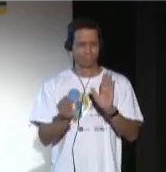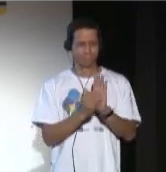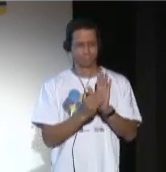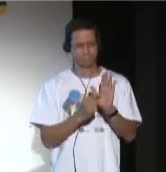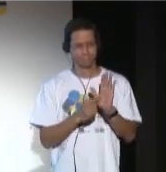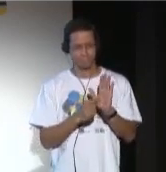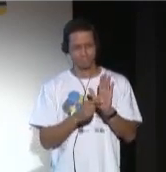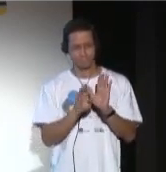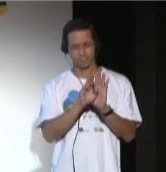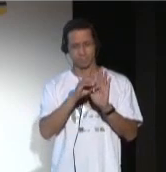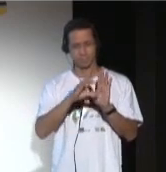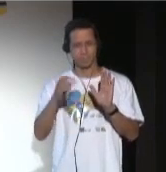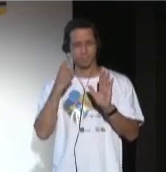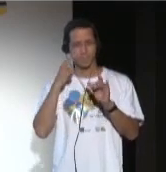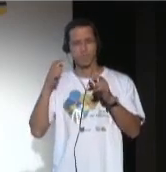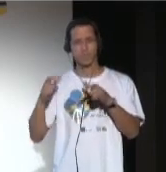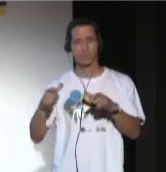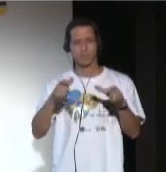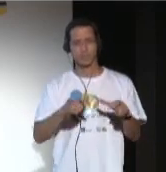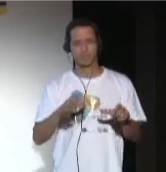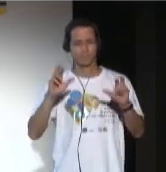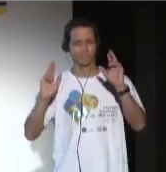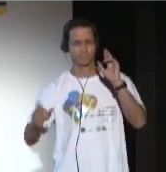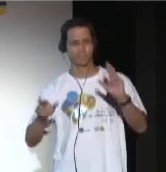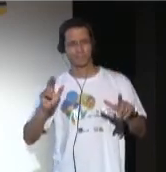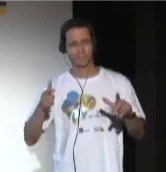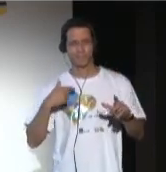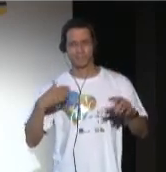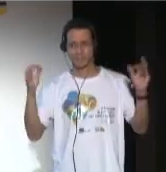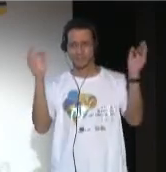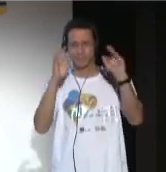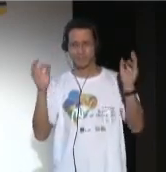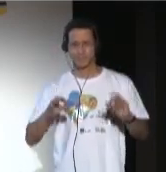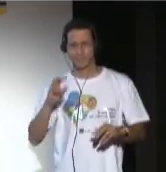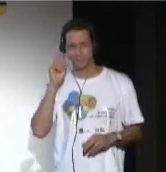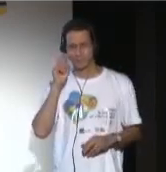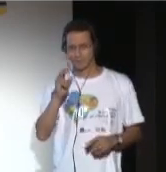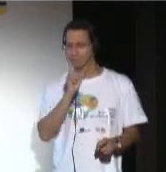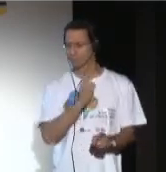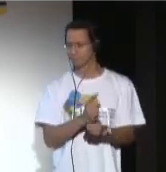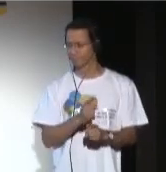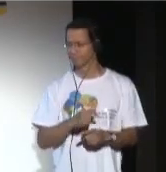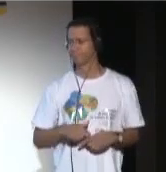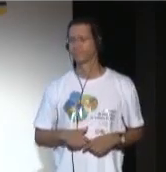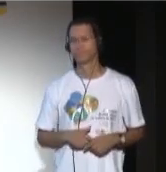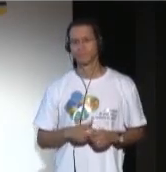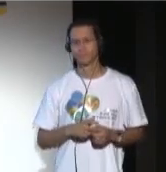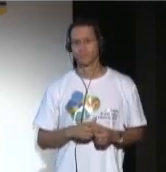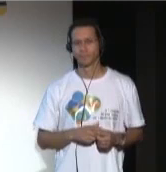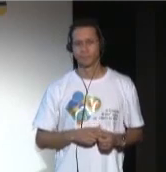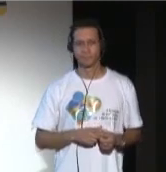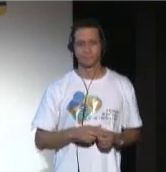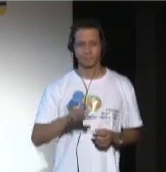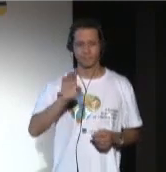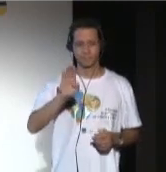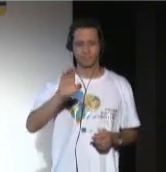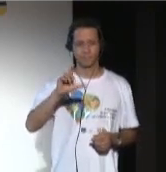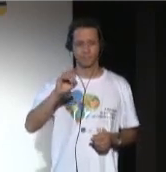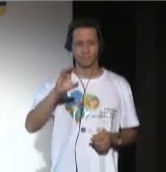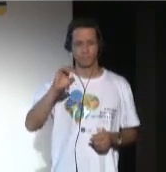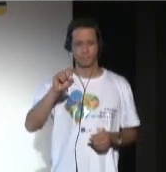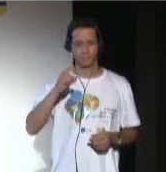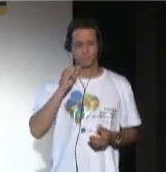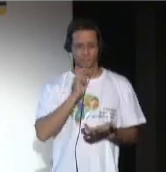bases estão em locais diferentes. Por isso que eu fiquei muito feliz de ver que os blocos constituintes